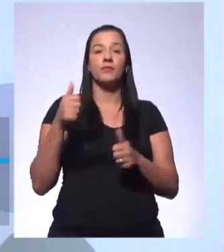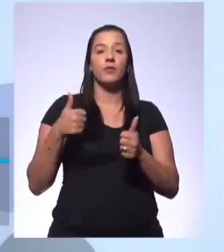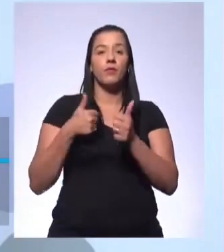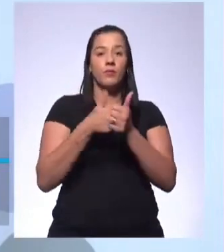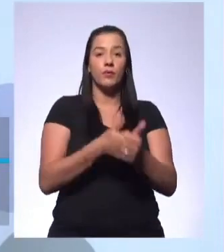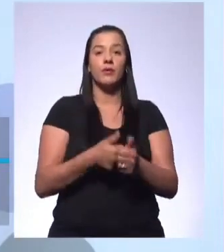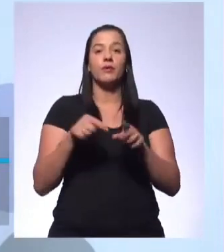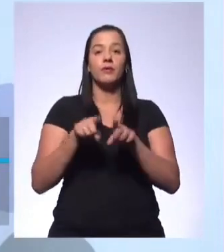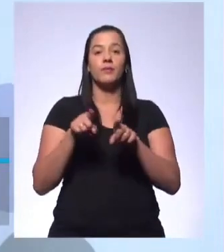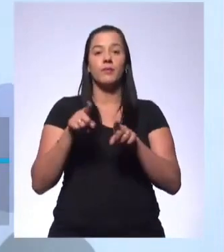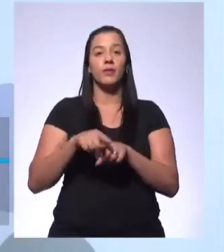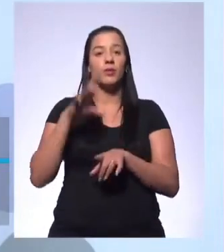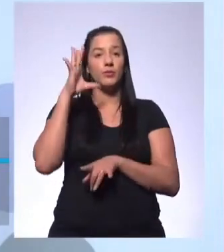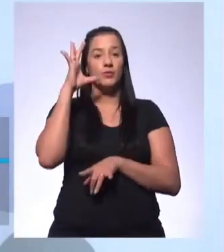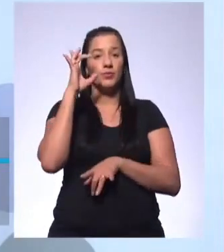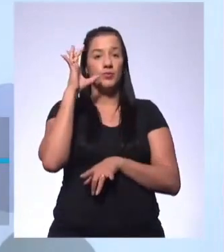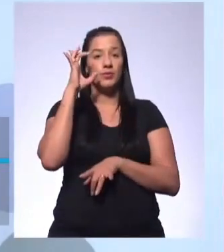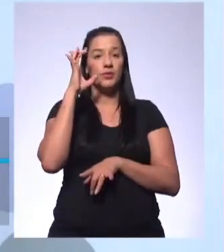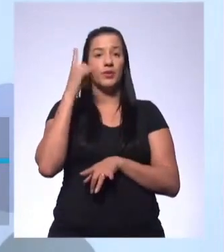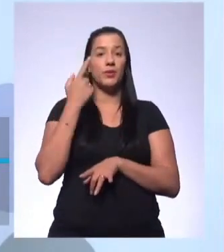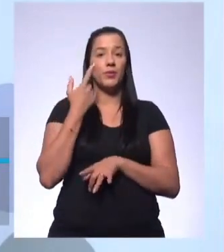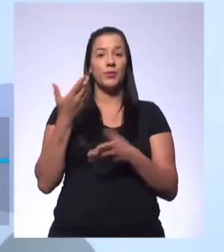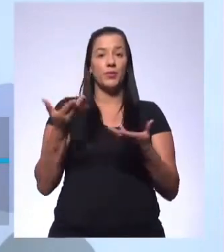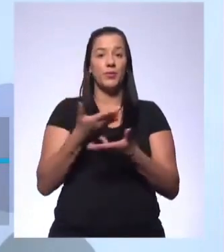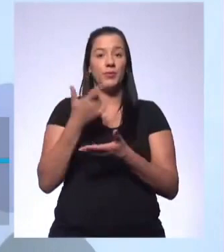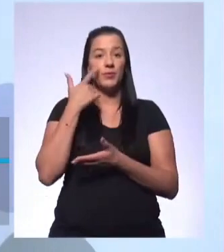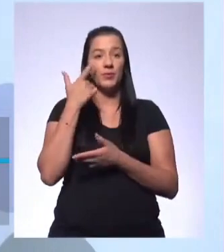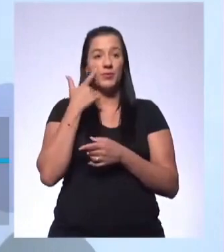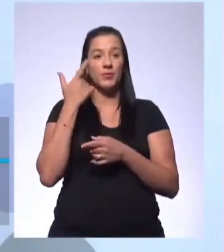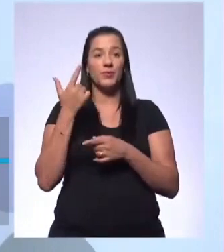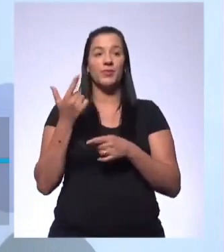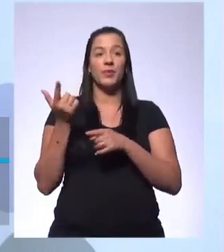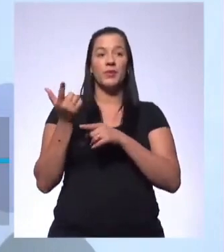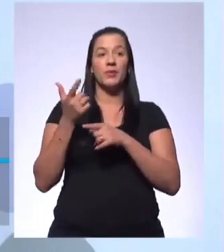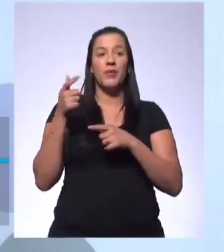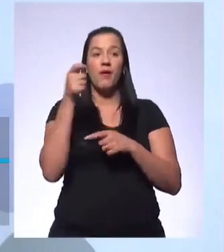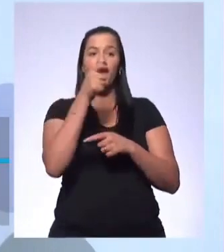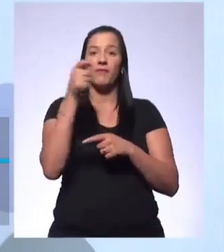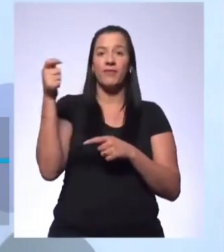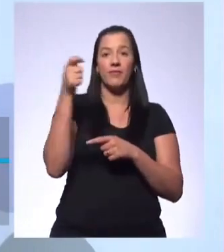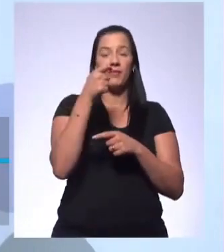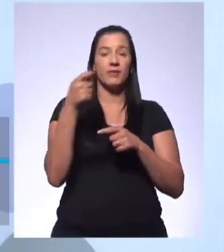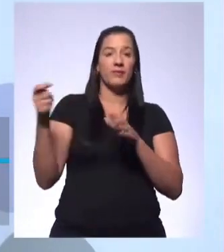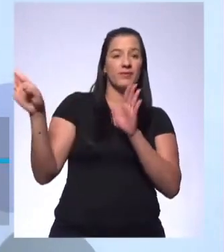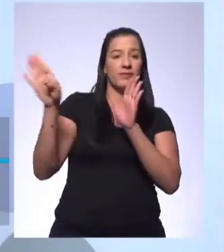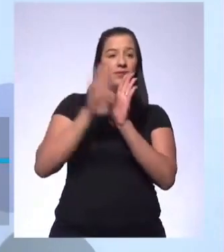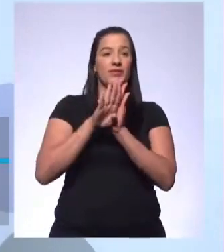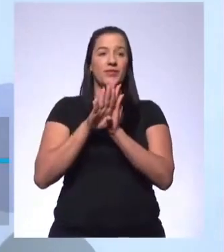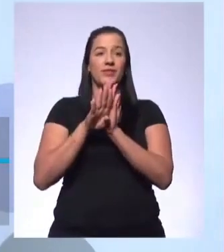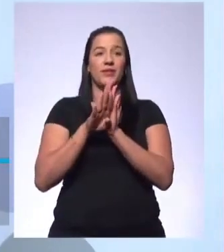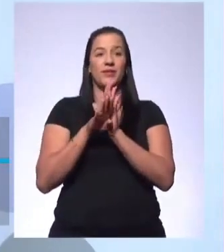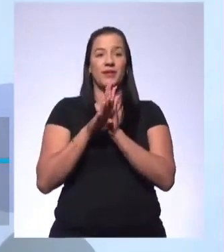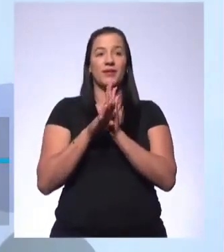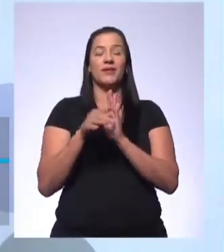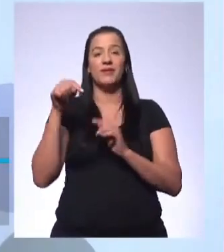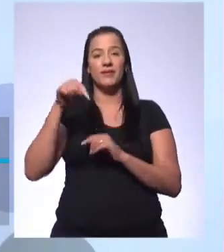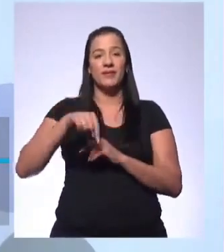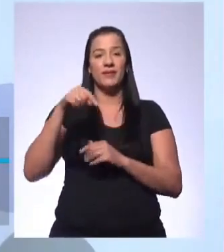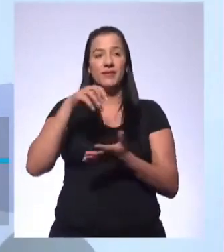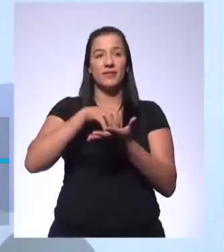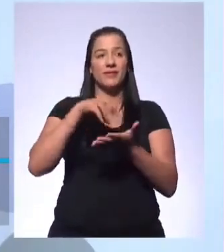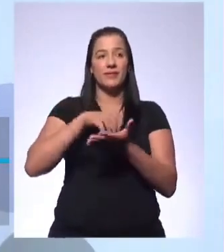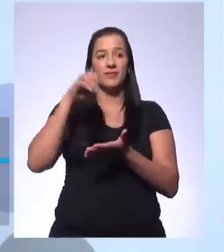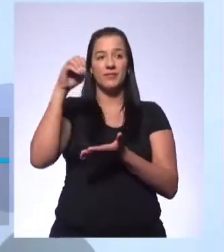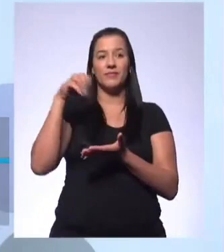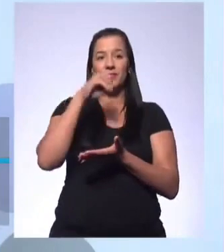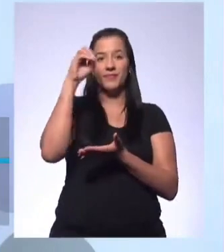gente ali pelo nosso Instagram. Hoje a gente fez uma filmagem aí chegando aqui no Centro de Mídias, né, Mauro? Foi a nossa Isso aí. primeira filmagem assim,